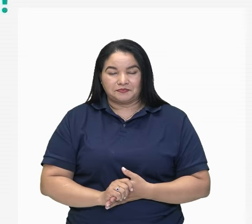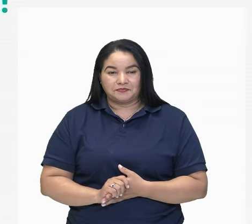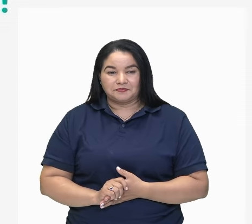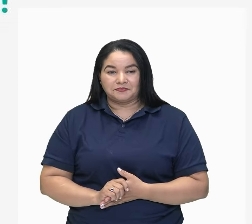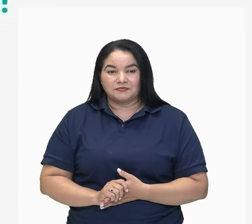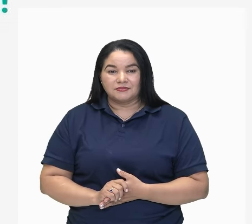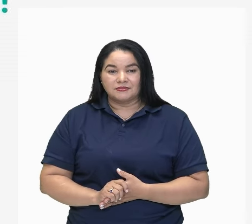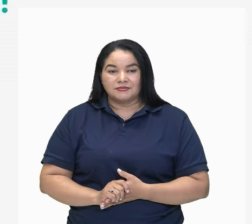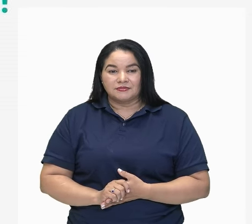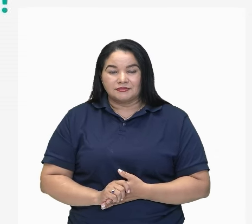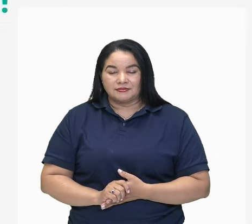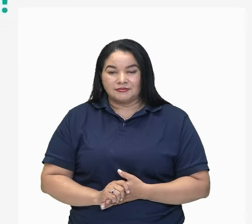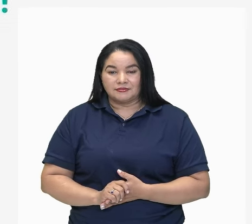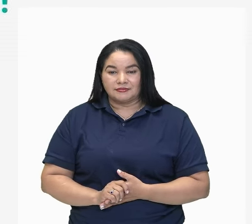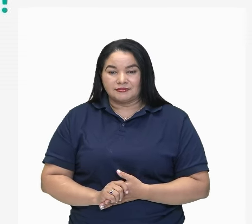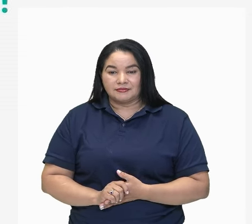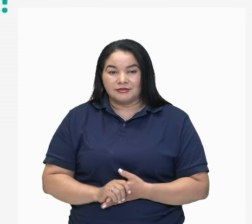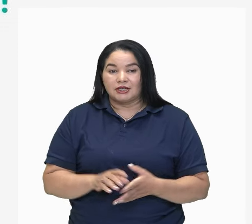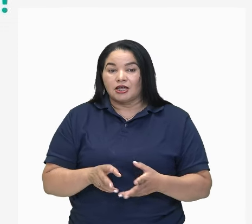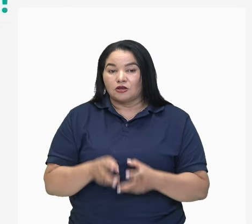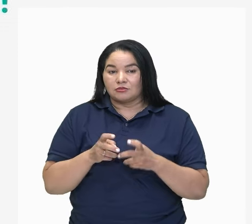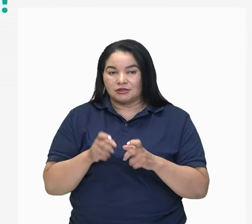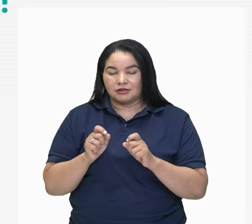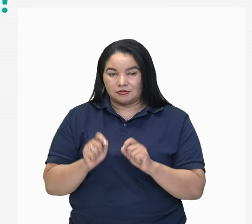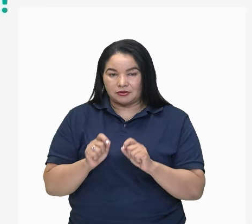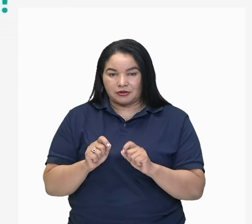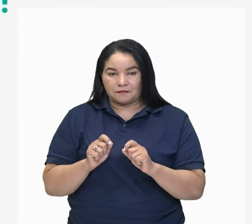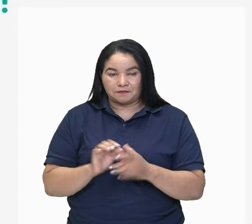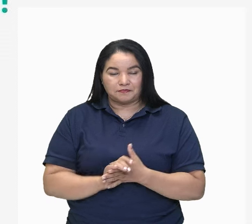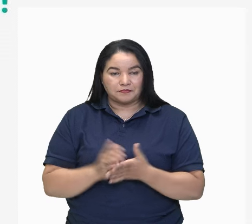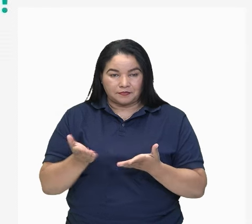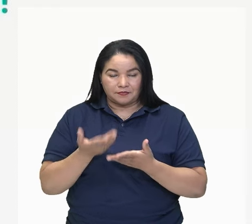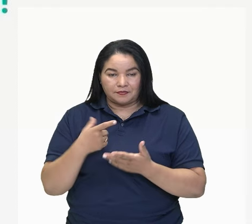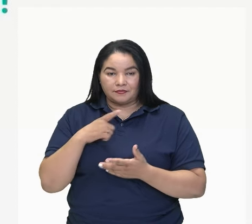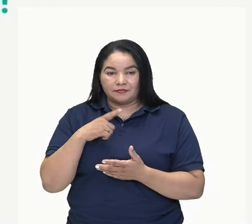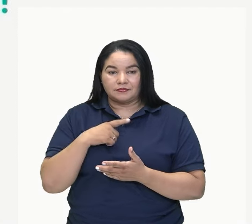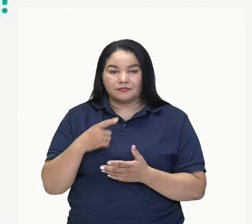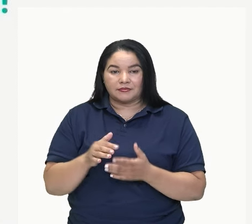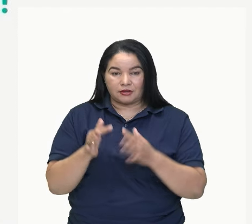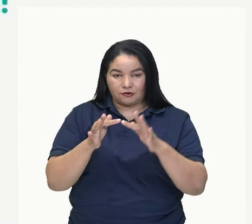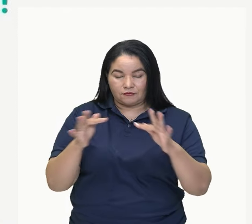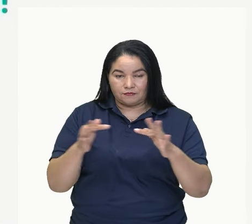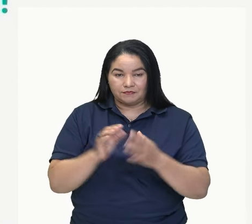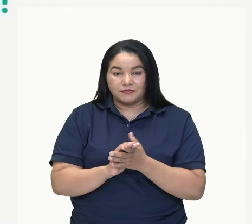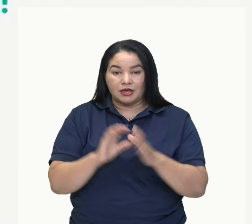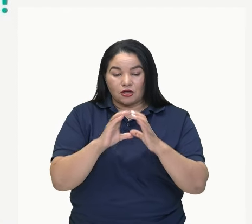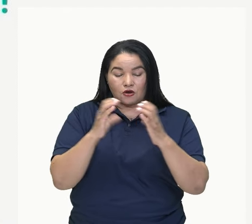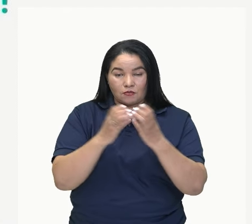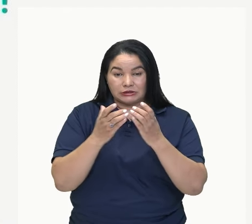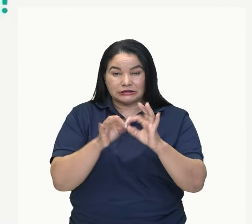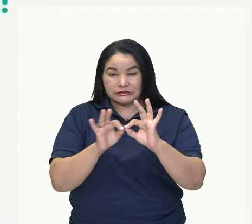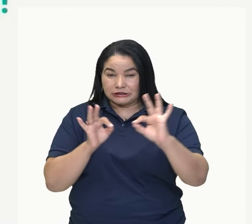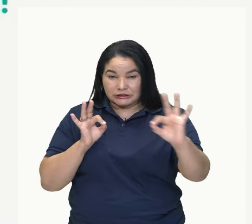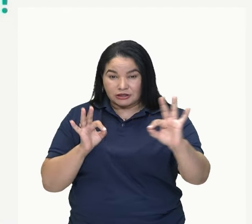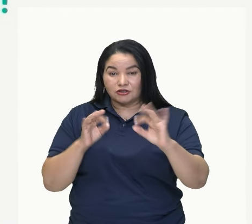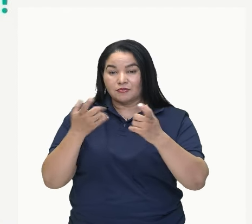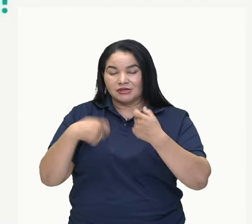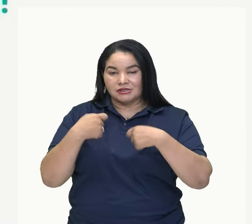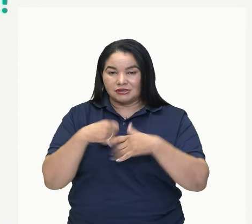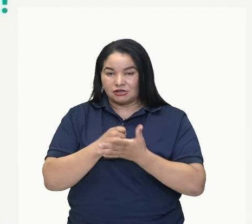só. Observem o seguinte, que agora nós temos aí as comunidades afastadas precisam de